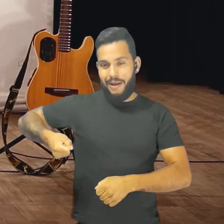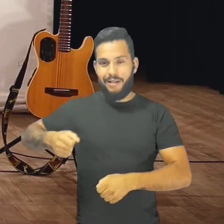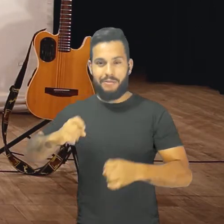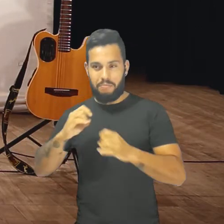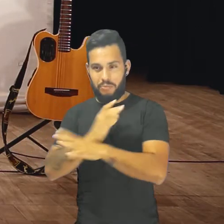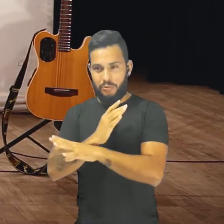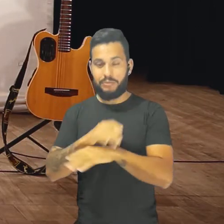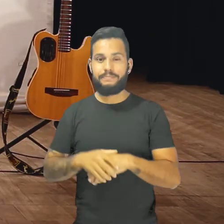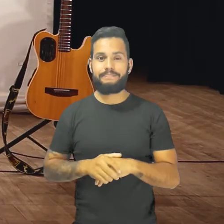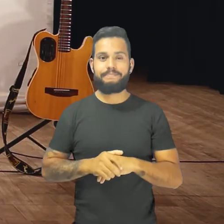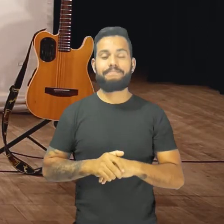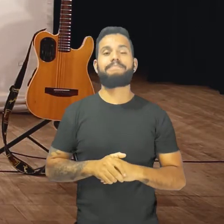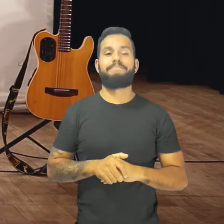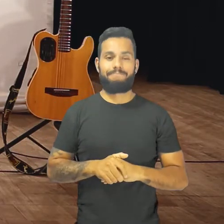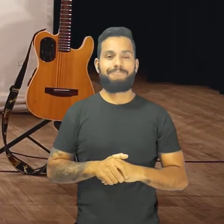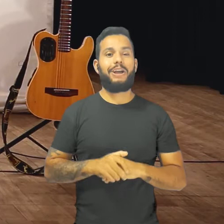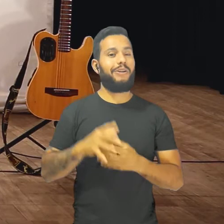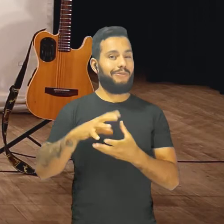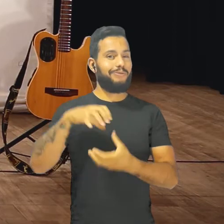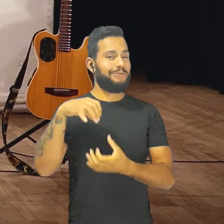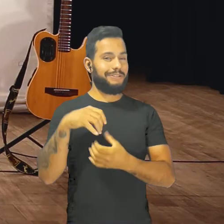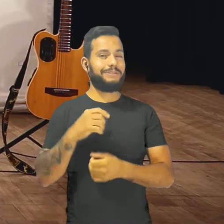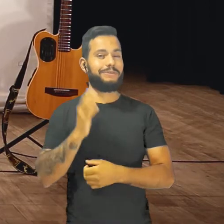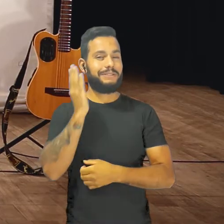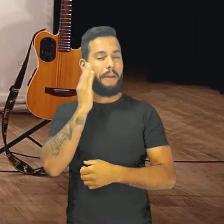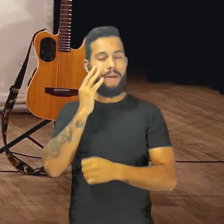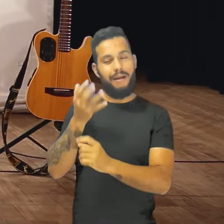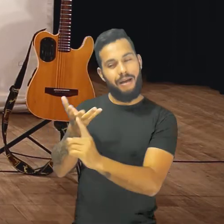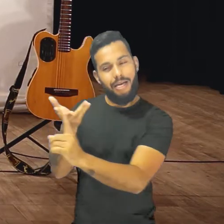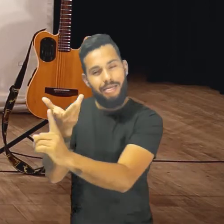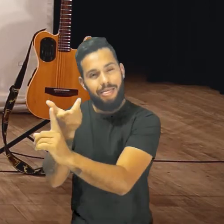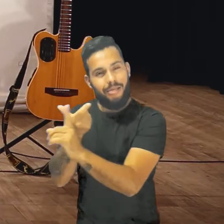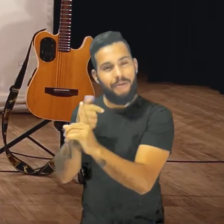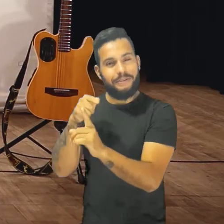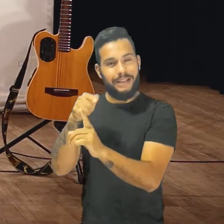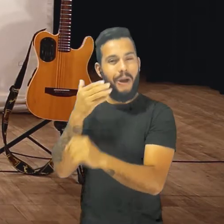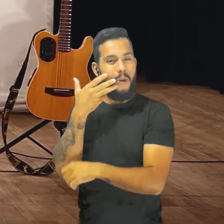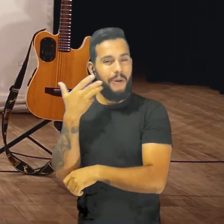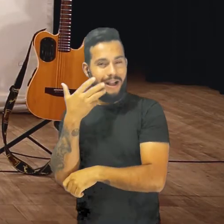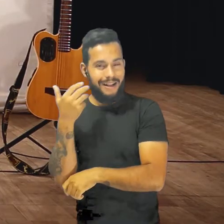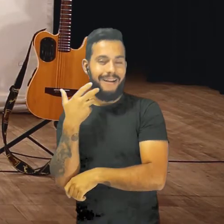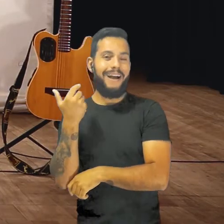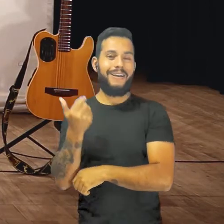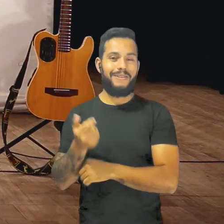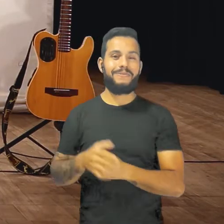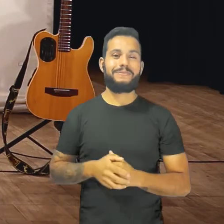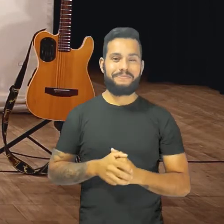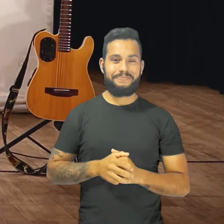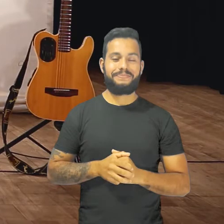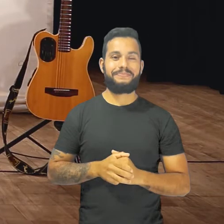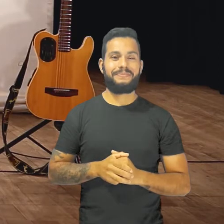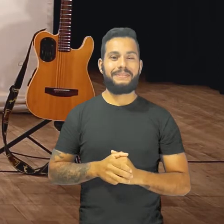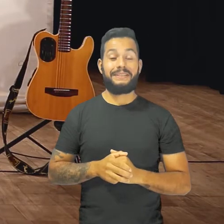o Chico Francisco, ele era bom de conversa. E convenceu rapidinho o Napoleão, o gato, né?